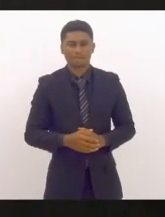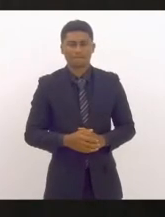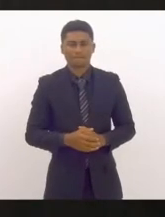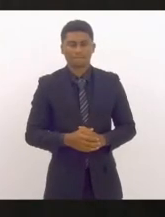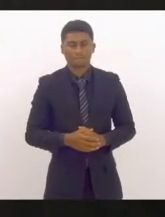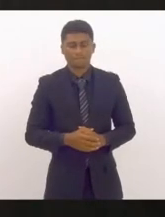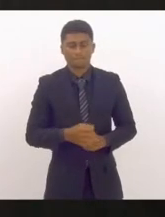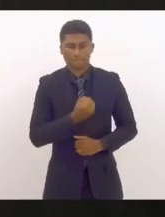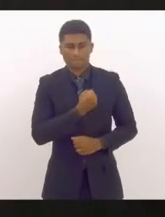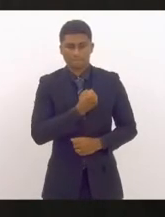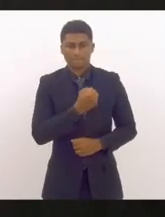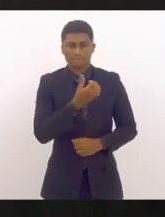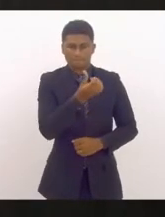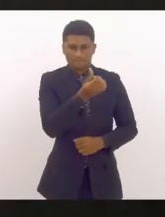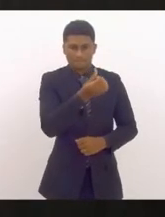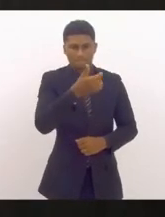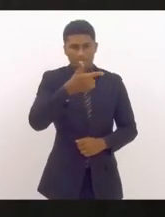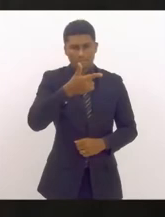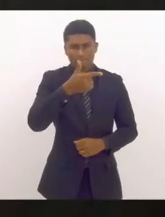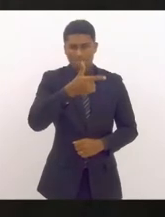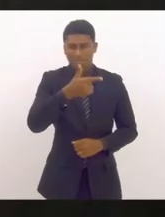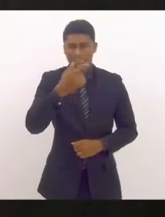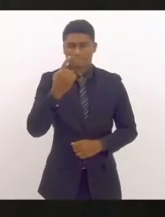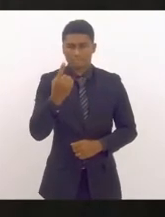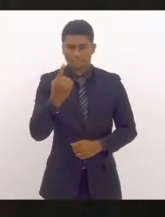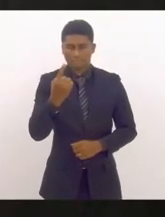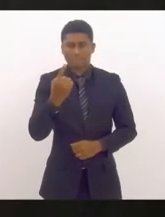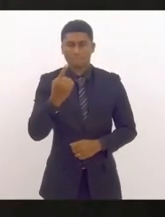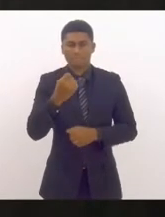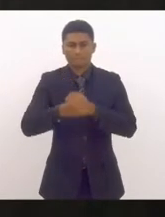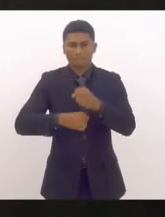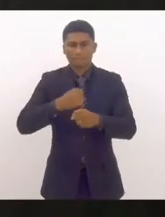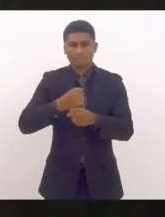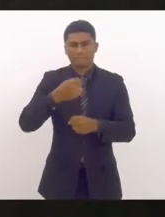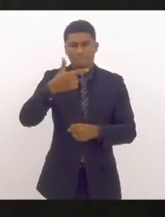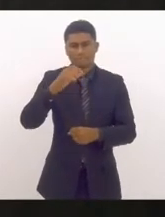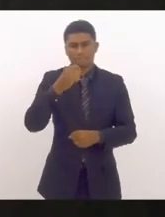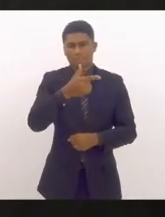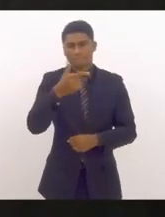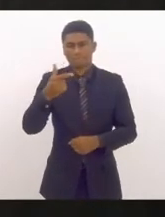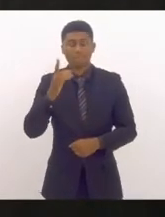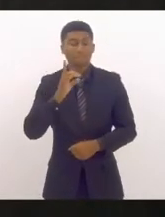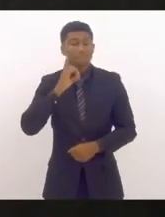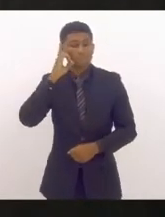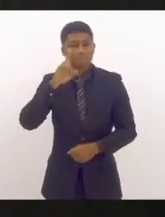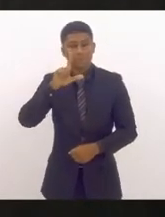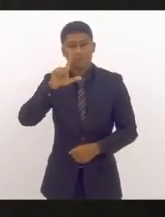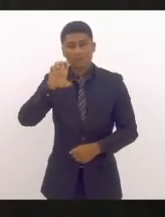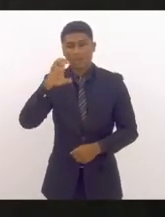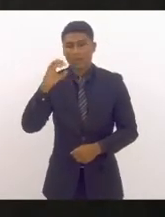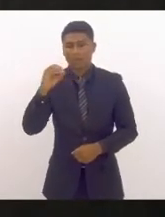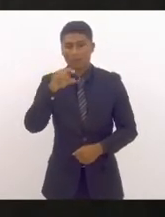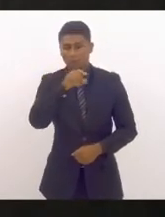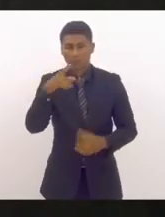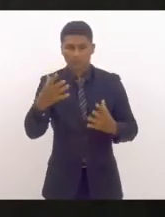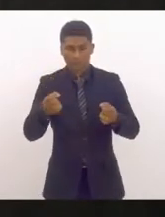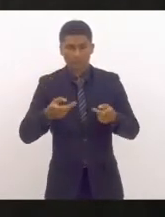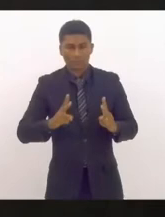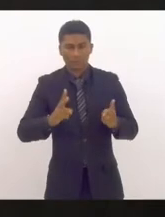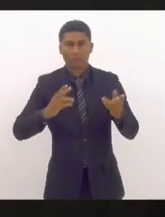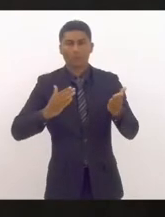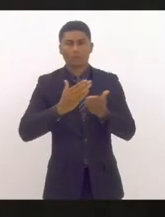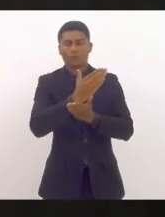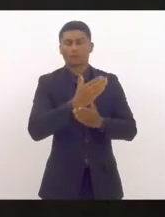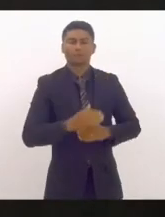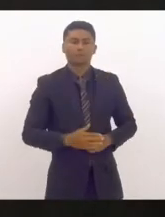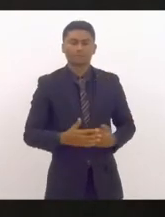Projeto de lei número 6221 de 22, deputado Léo Vieira. Senhores que aprovam, permaneçam como estão aprovados.